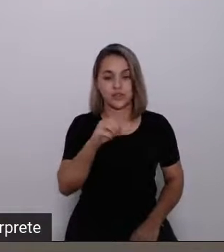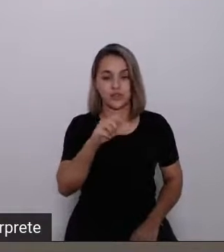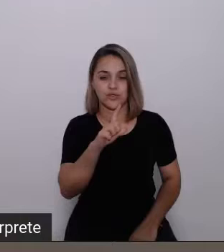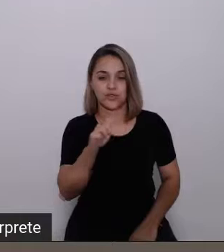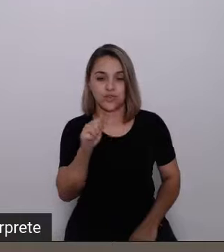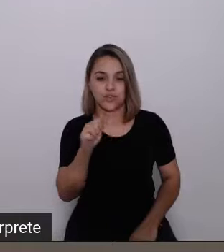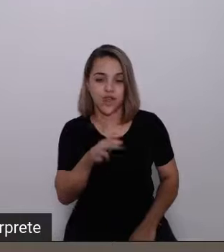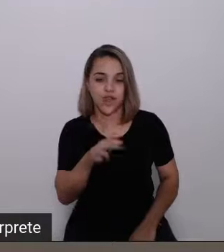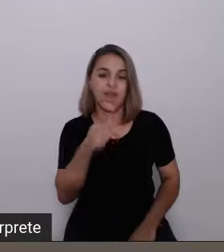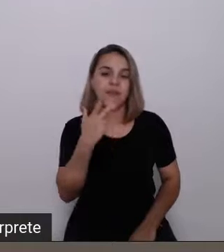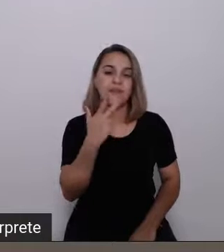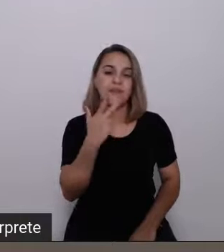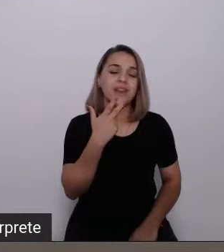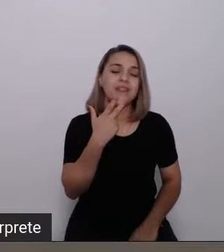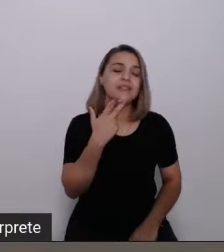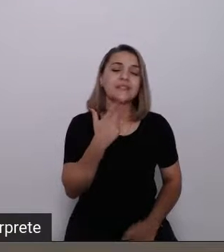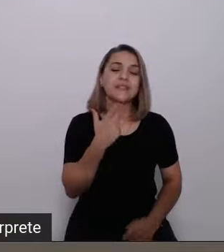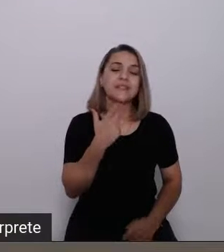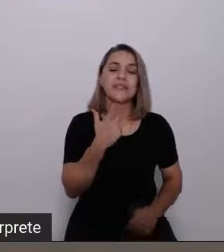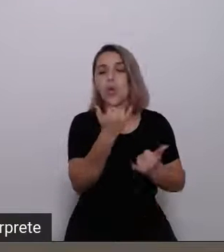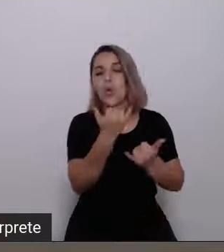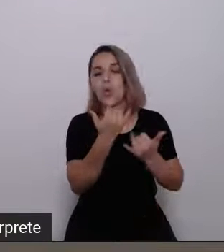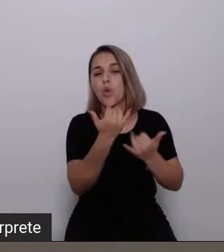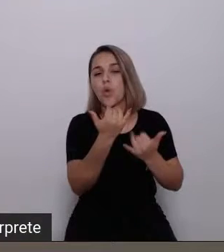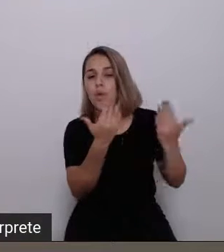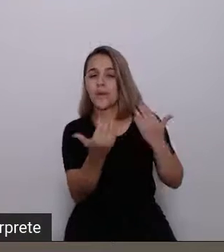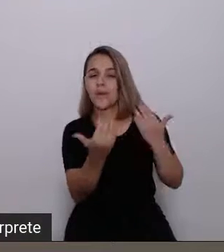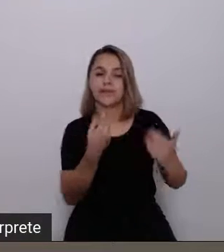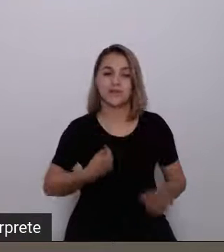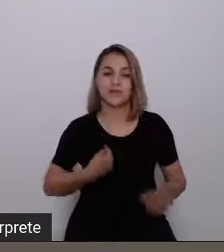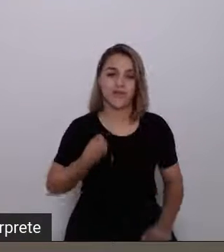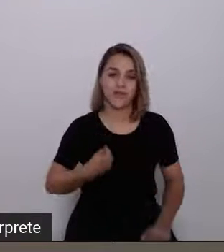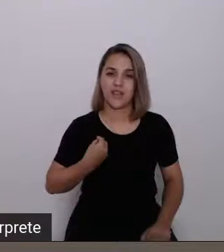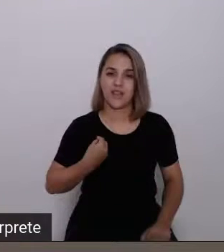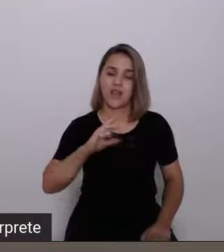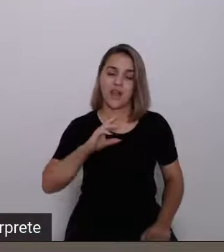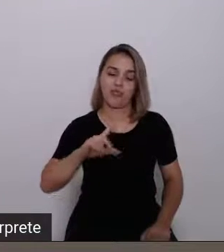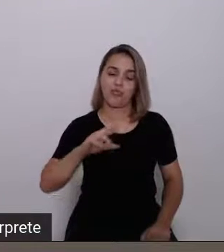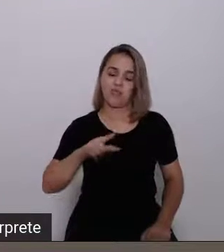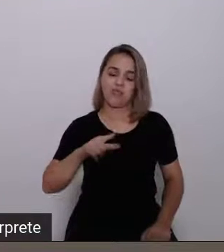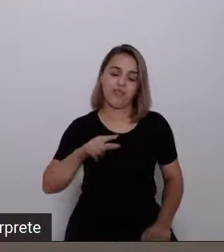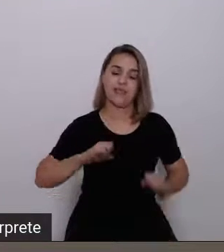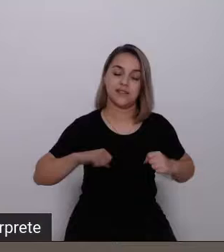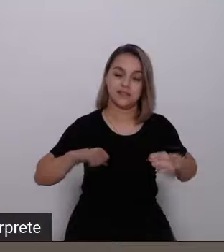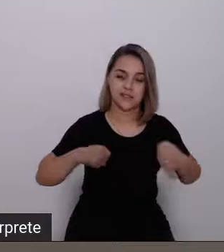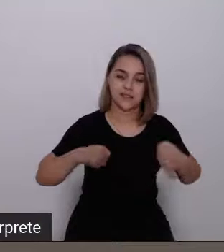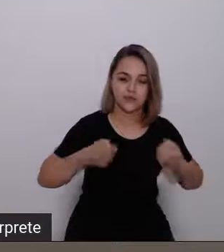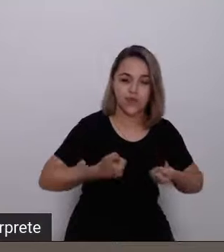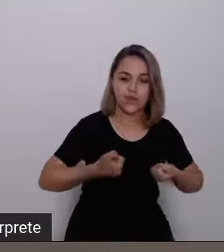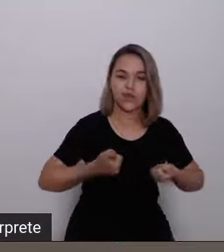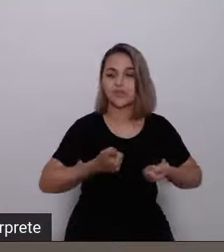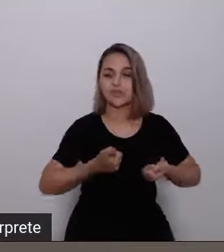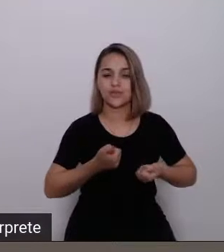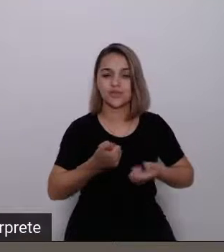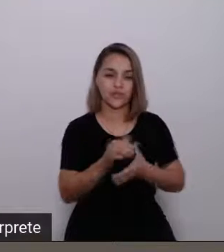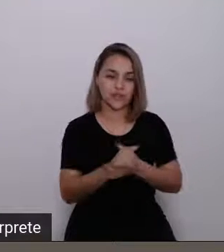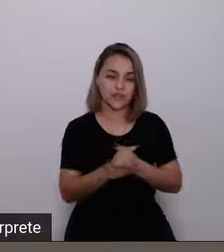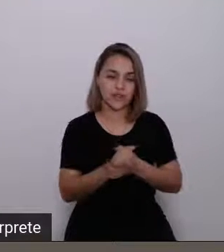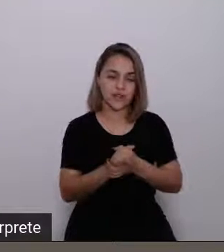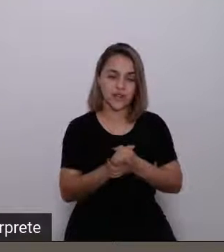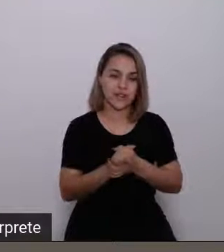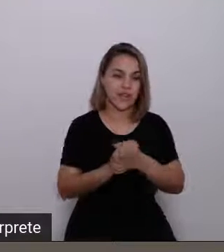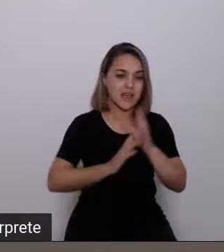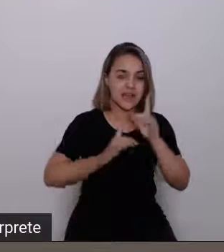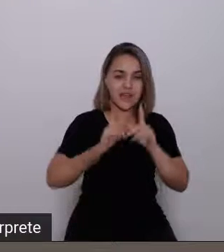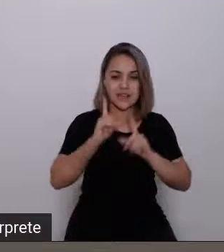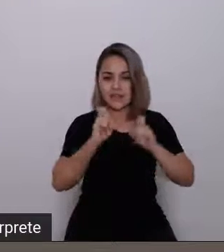da vida e sem nenhum trabalho de expressão de transformação